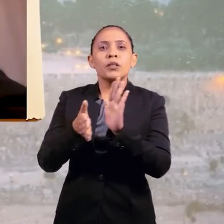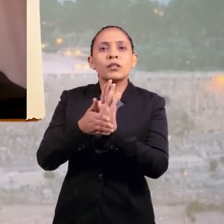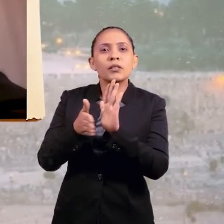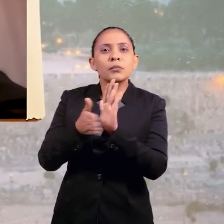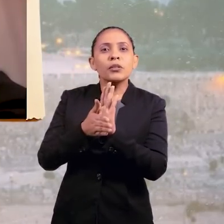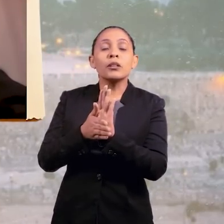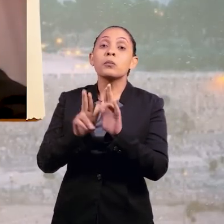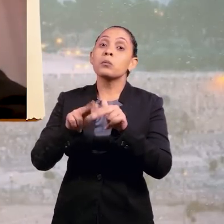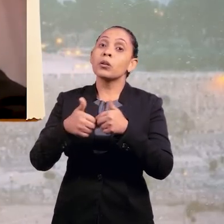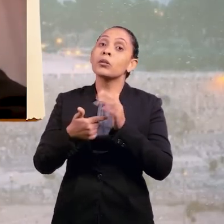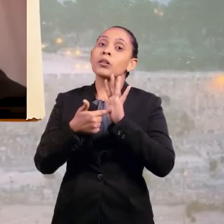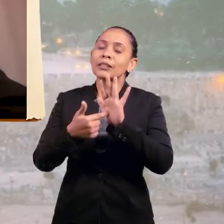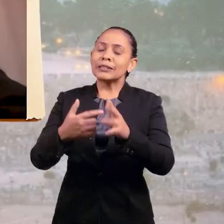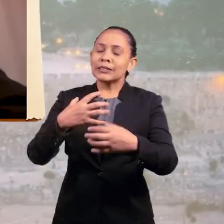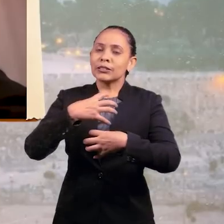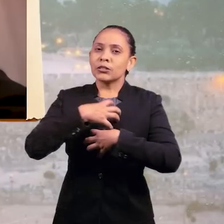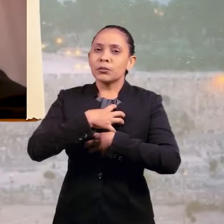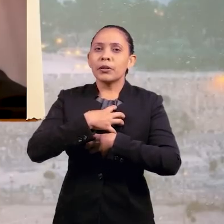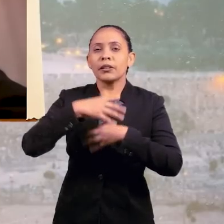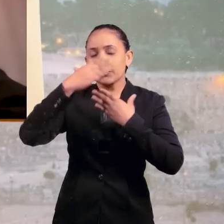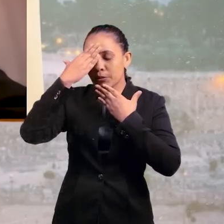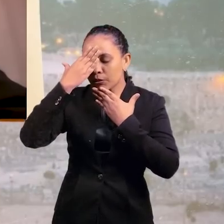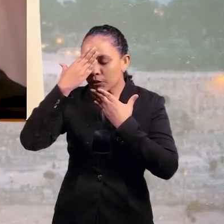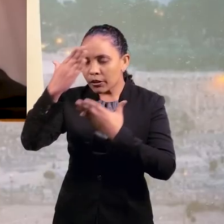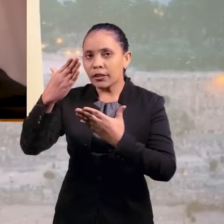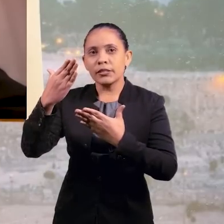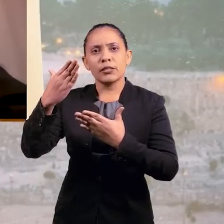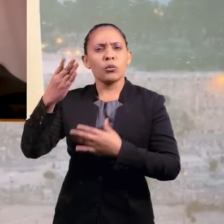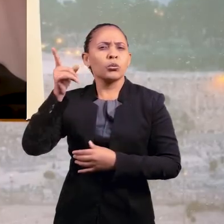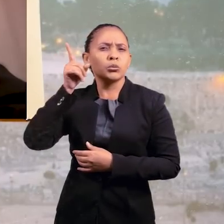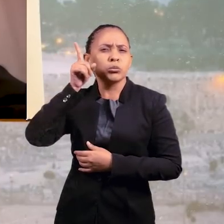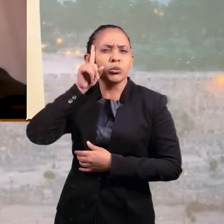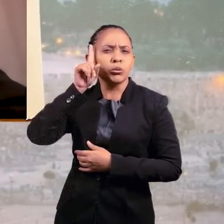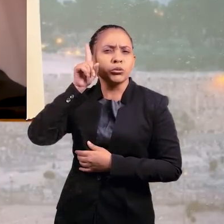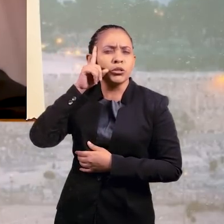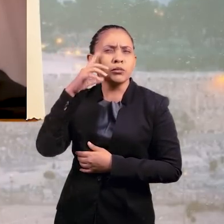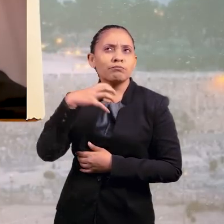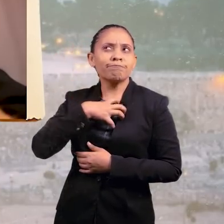projeto. Por isso que há uma gratidão no nosso coração todos